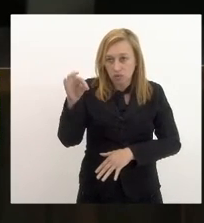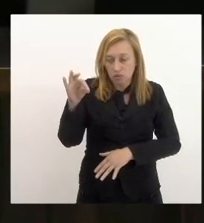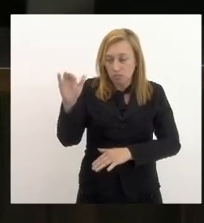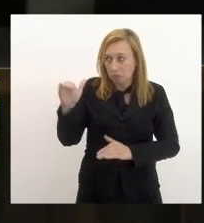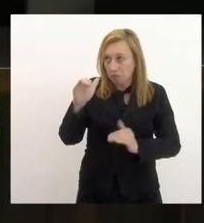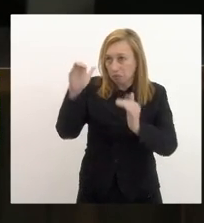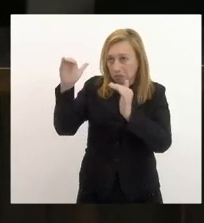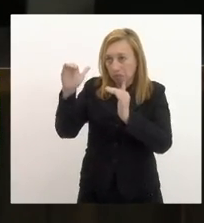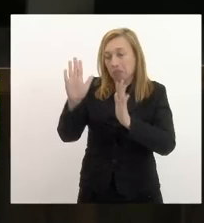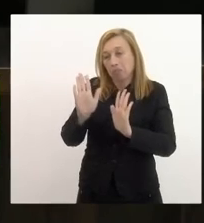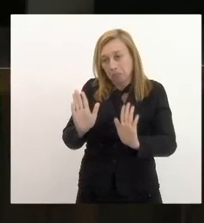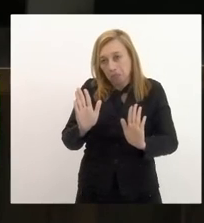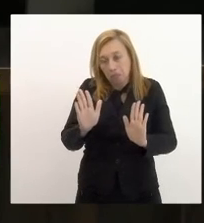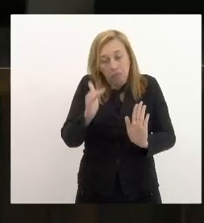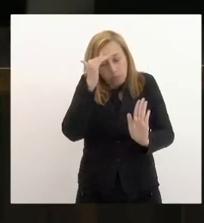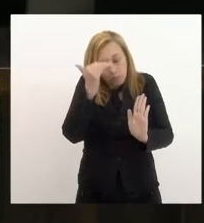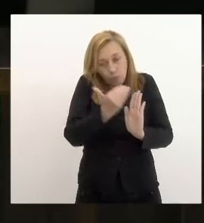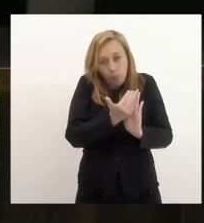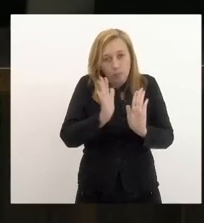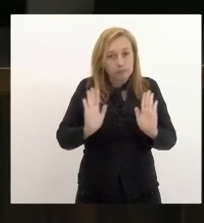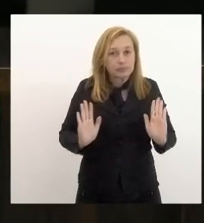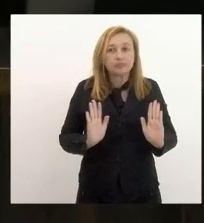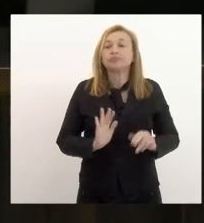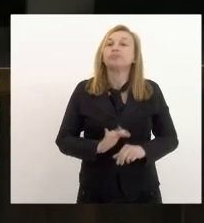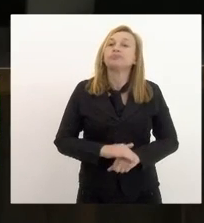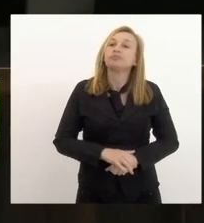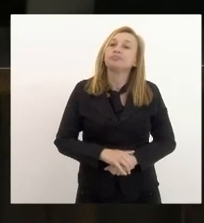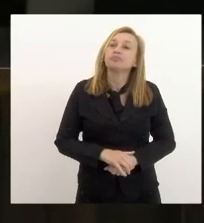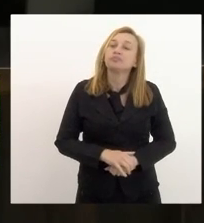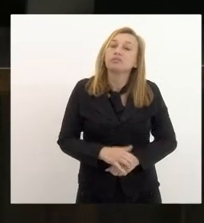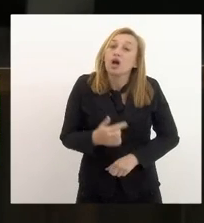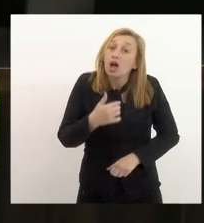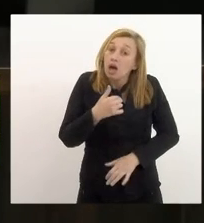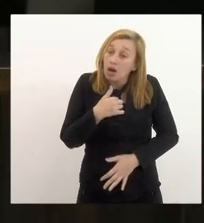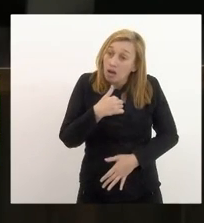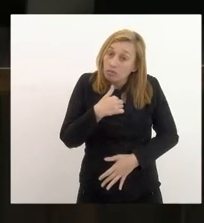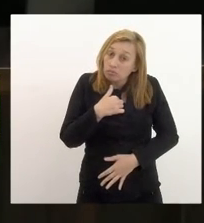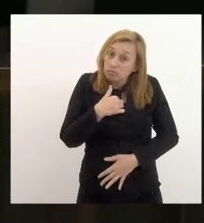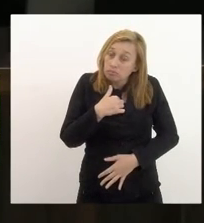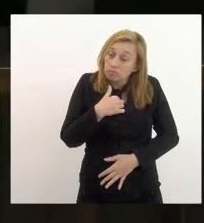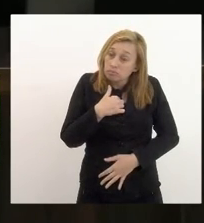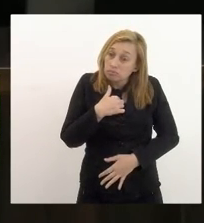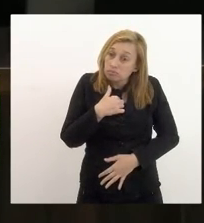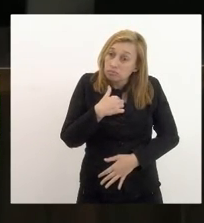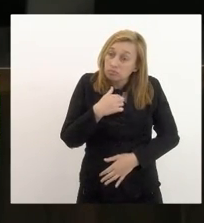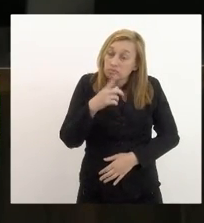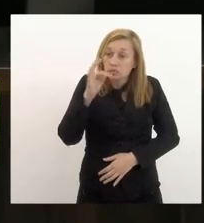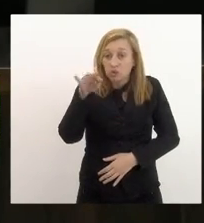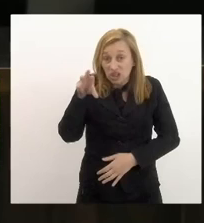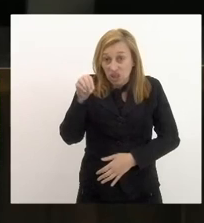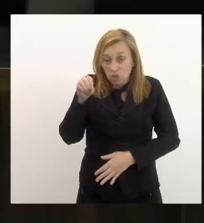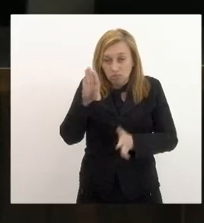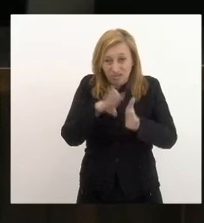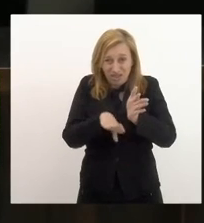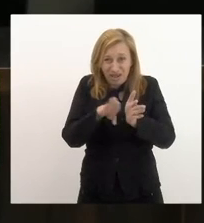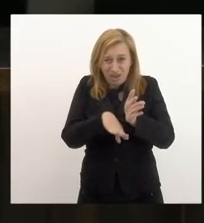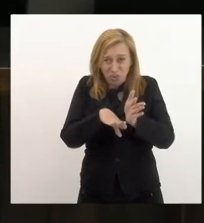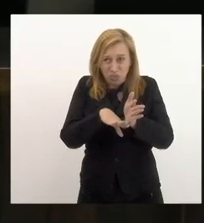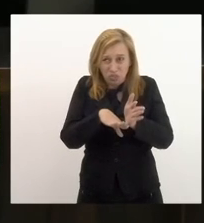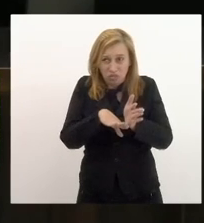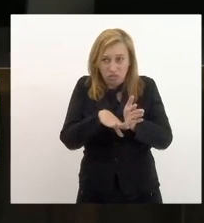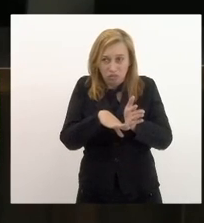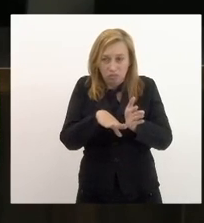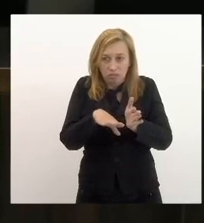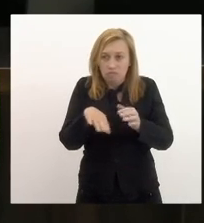de excelência porque a para ser cumprido e e eu considero o teto de gastos